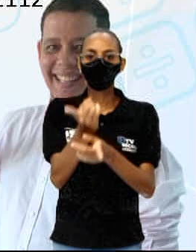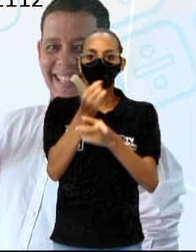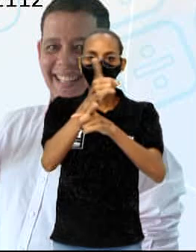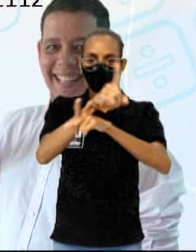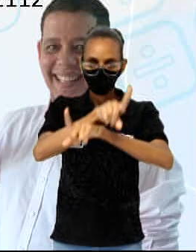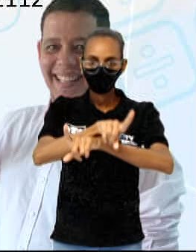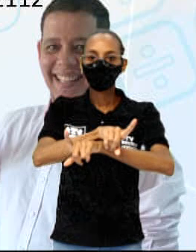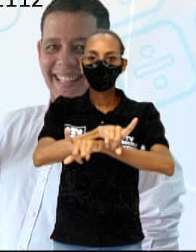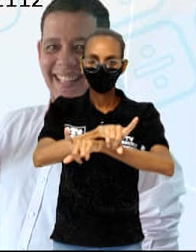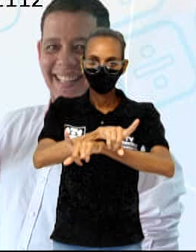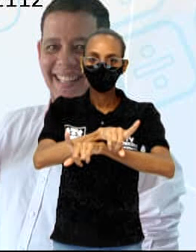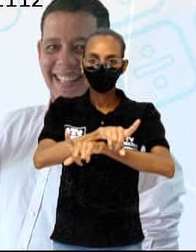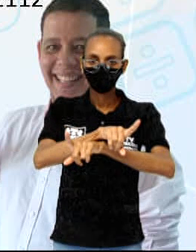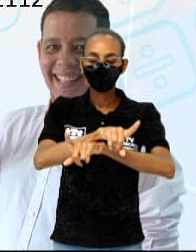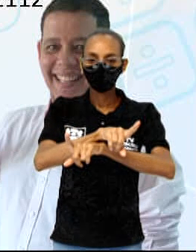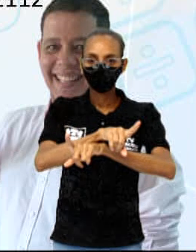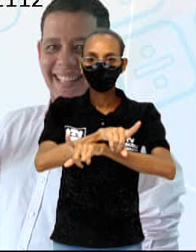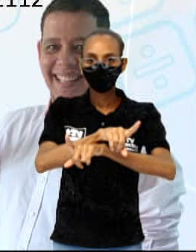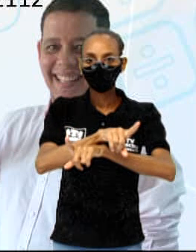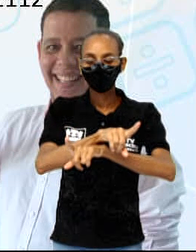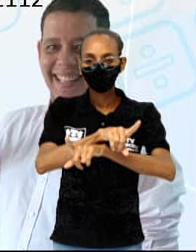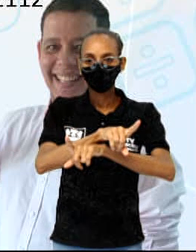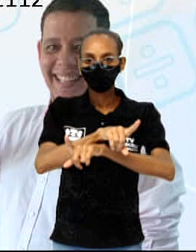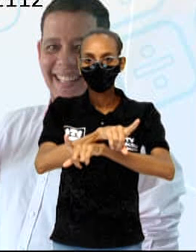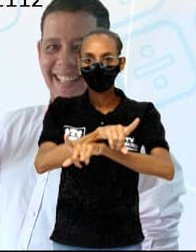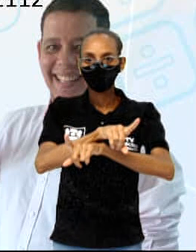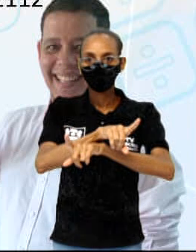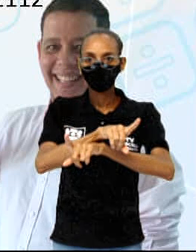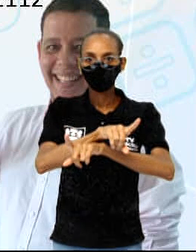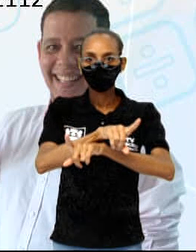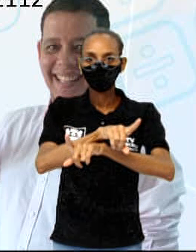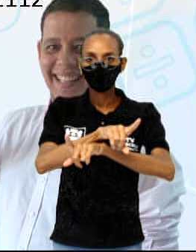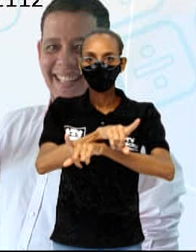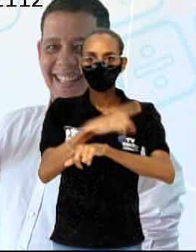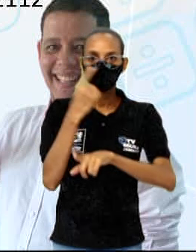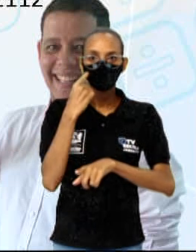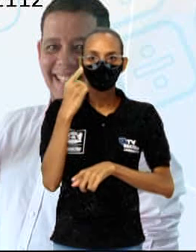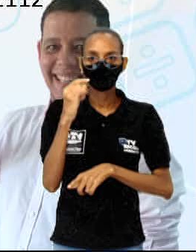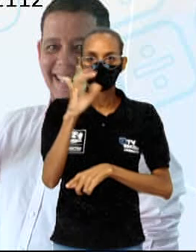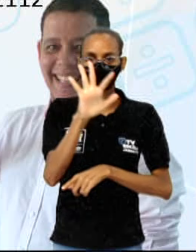vértice. Esse ângulo aqui, ele estaria aqui, ó.